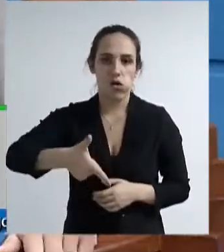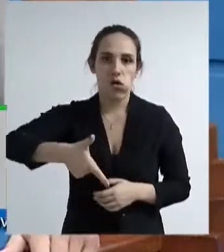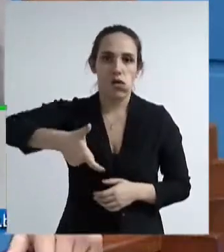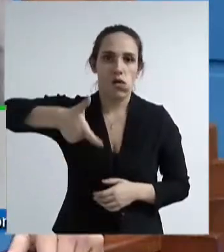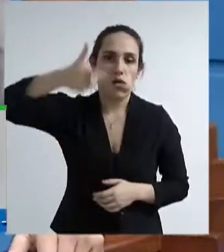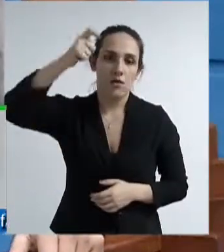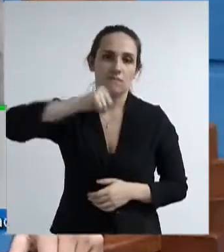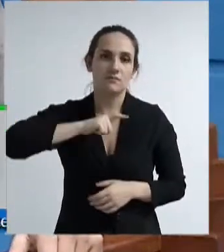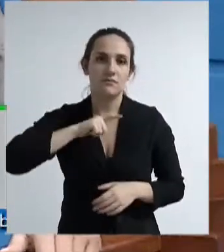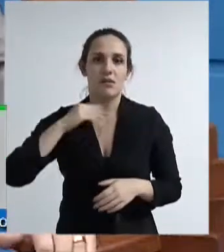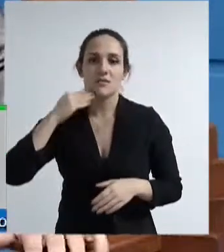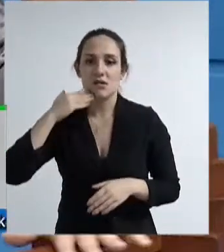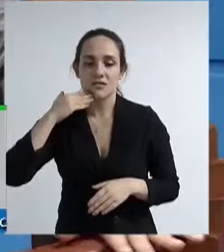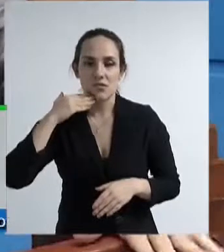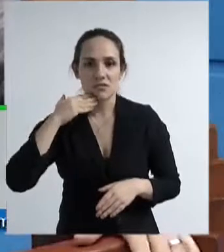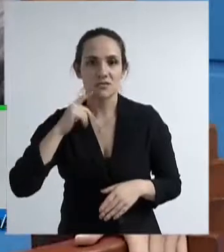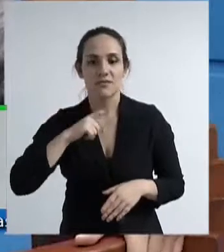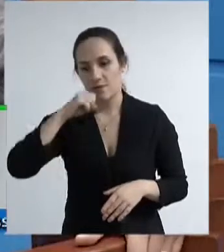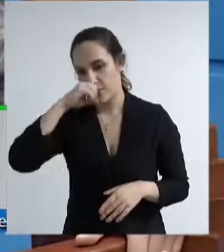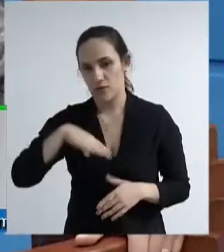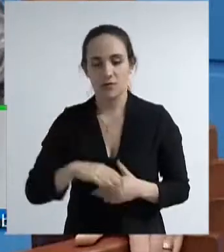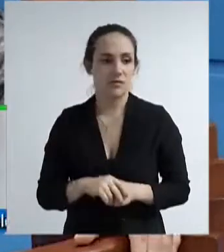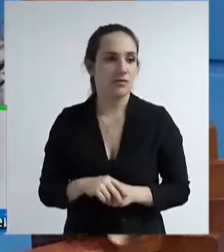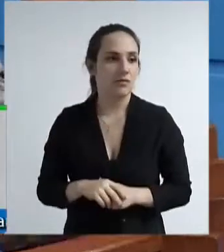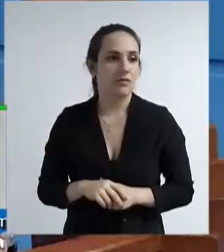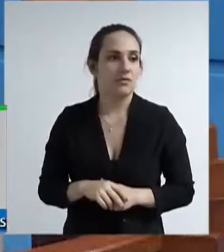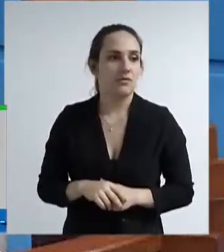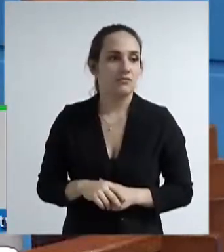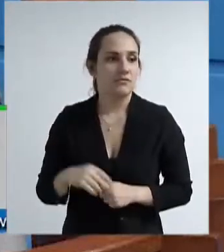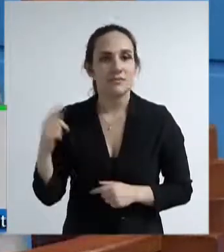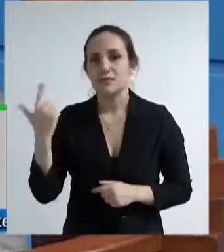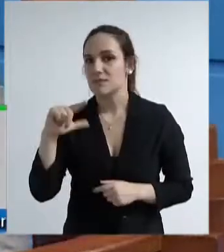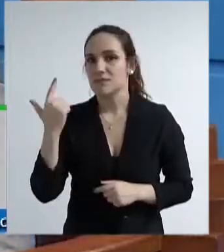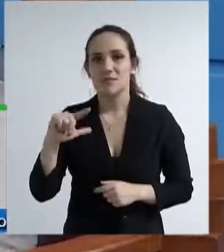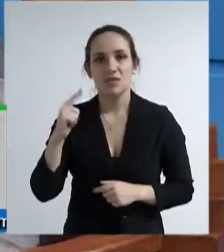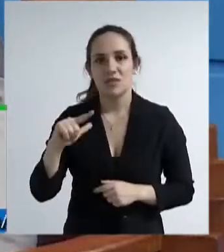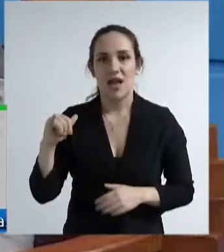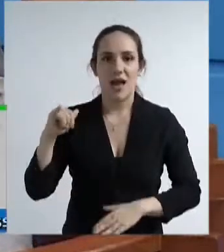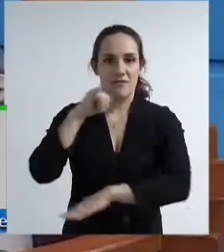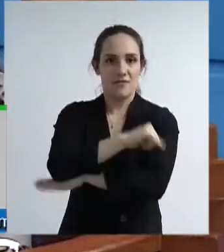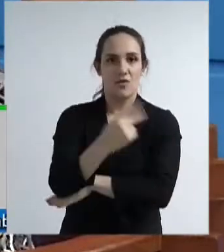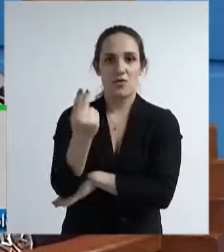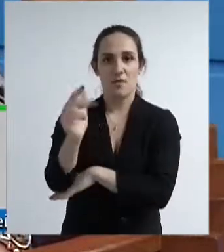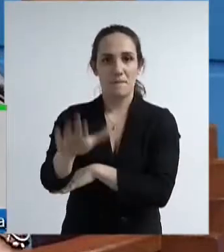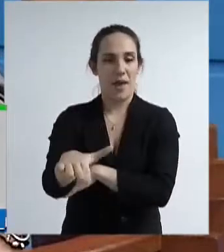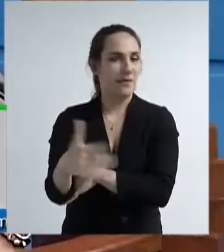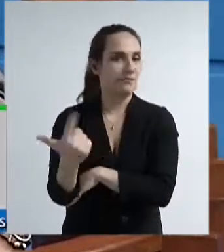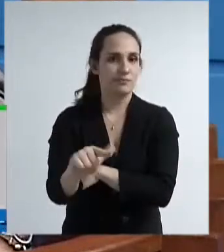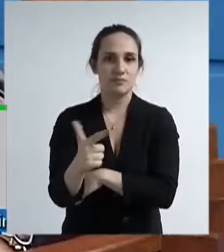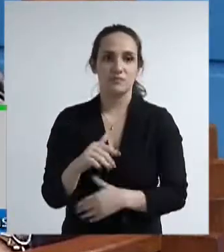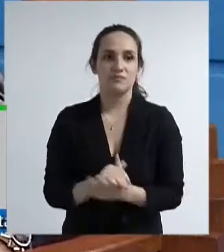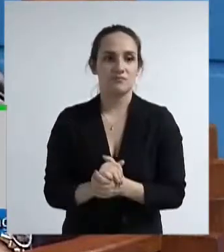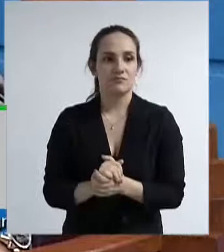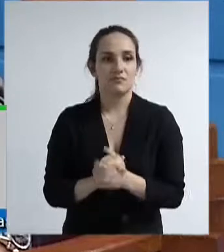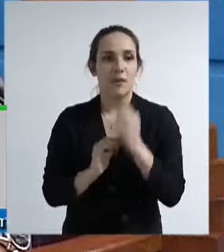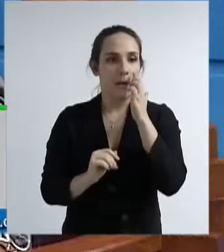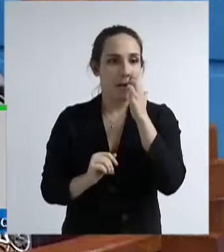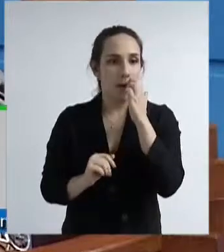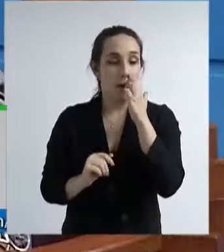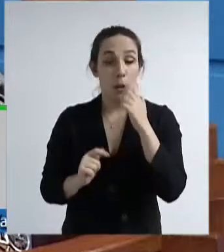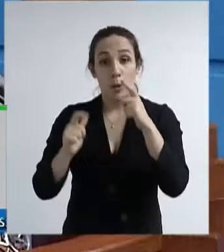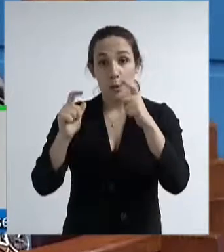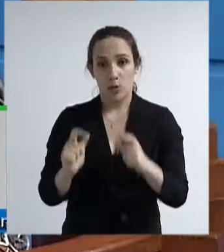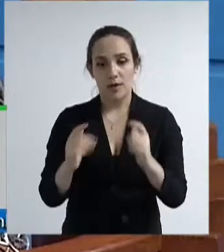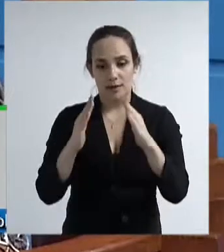má sinalização, violência. Não temos companhias aéreas de baixo custo. Os aeroportos, muitos estão